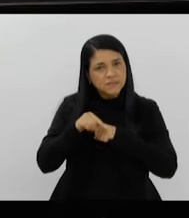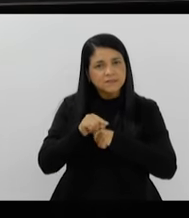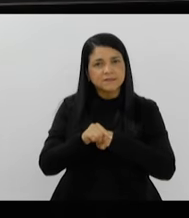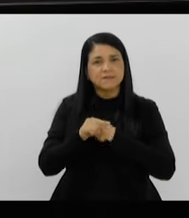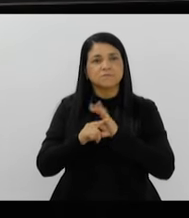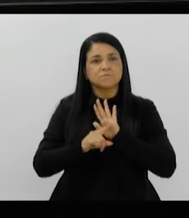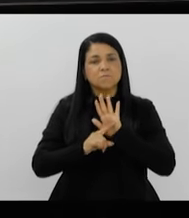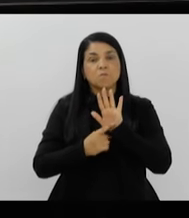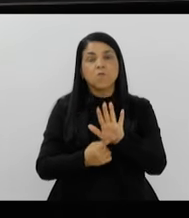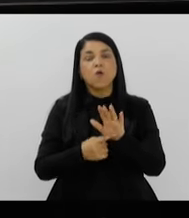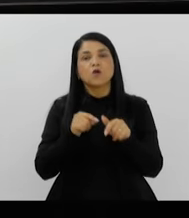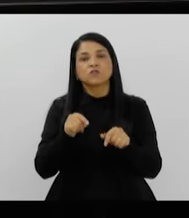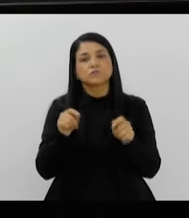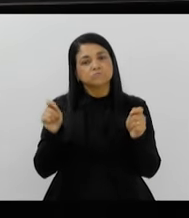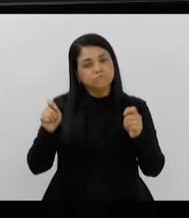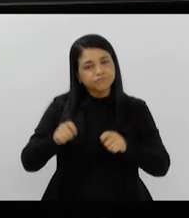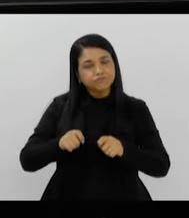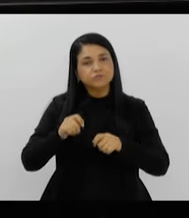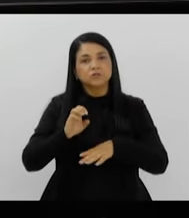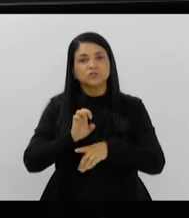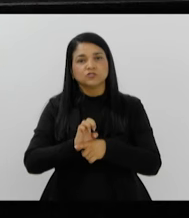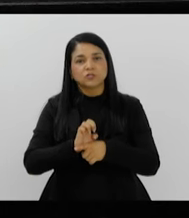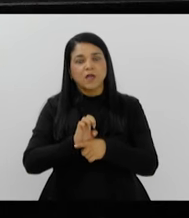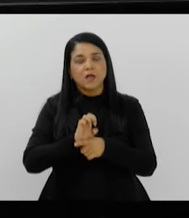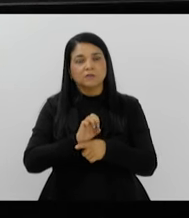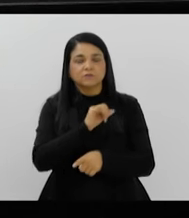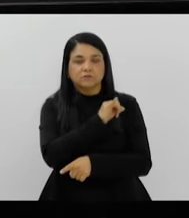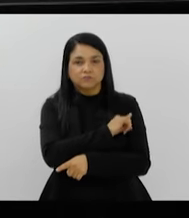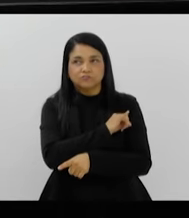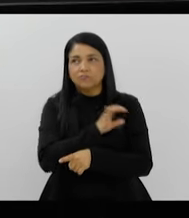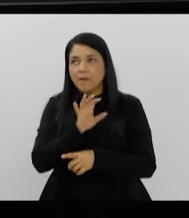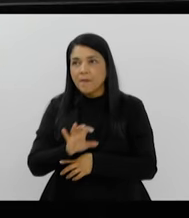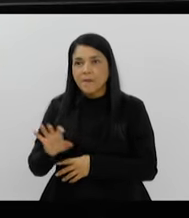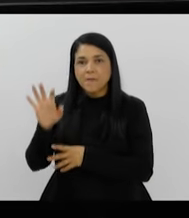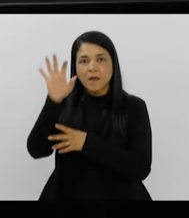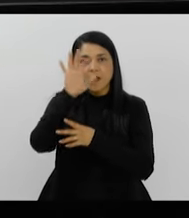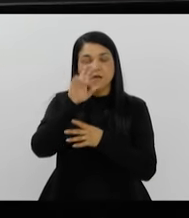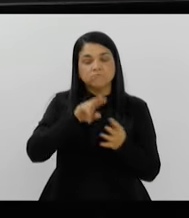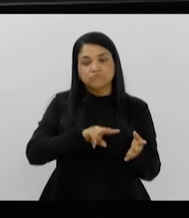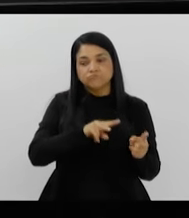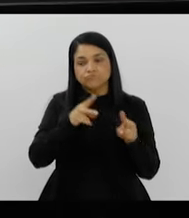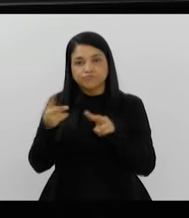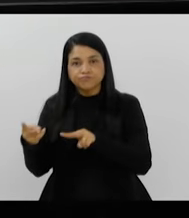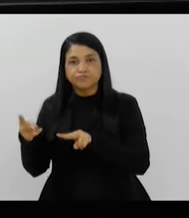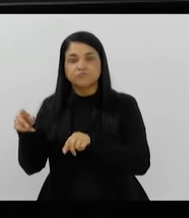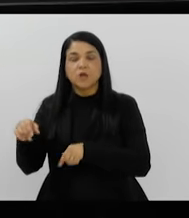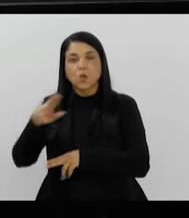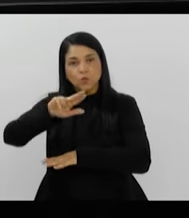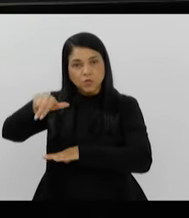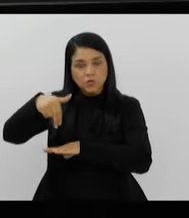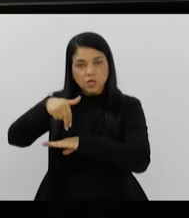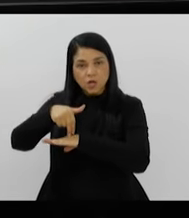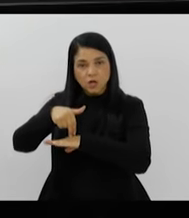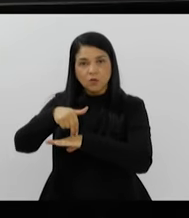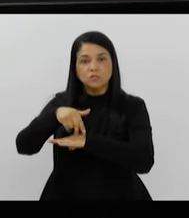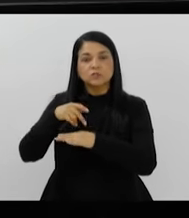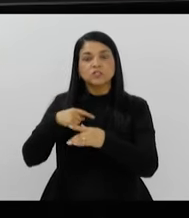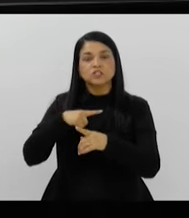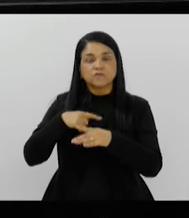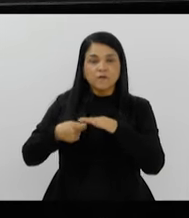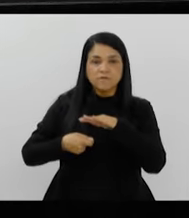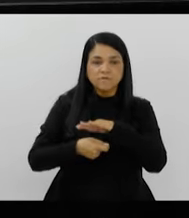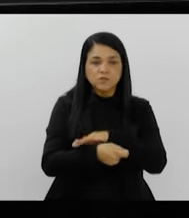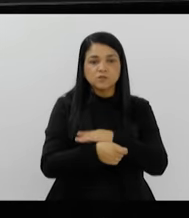com a possibilidade dos estados transferirem ativos para a União, sobretudo se houver um investimento